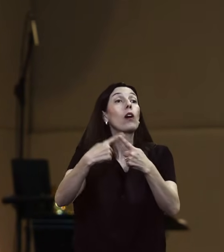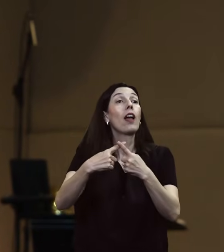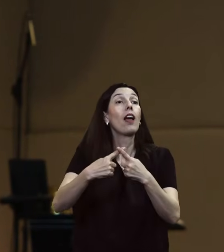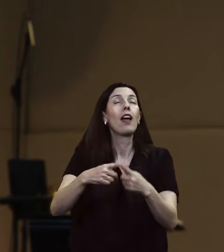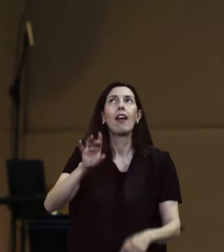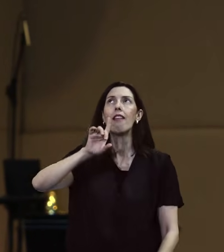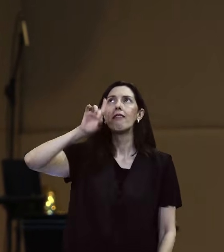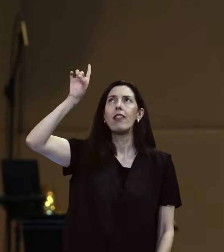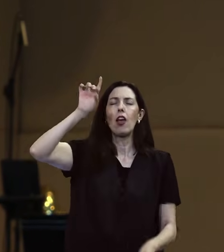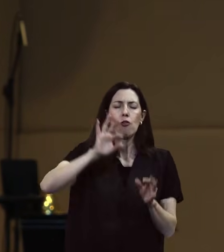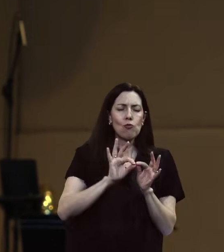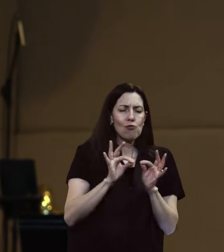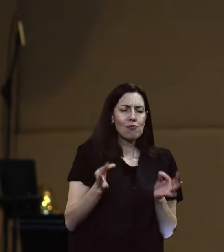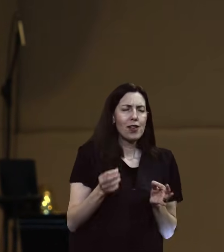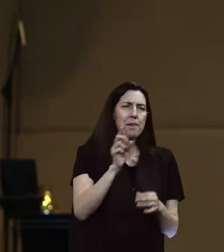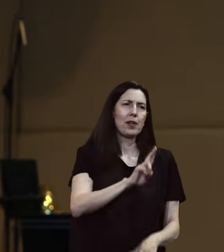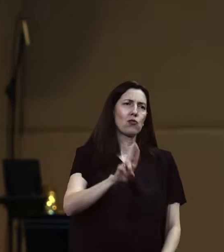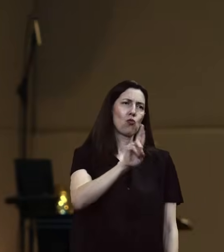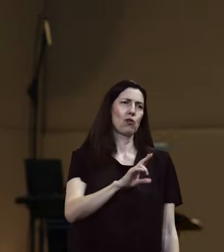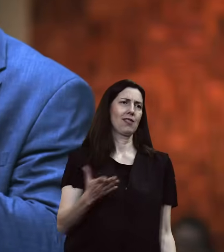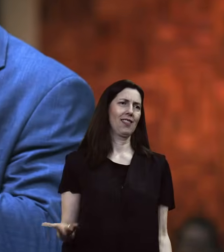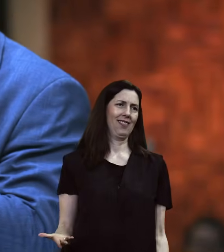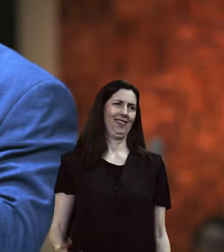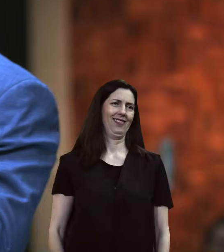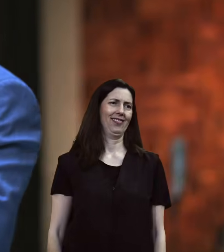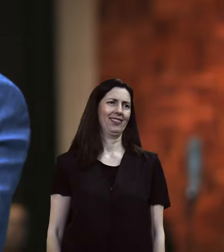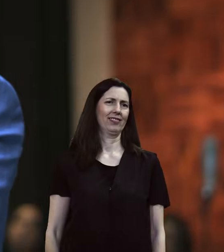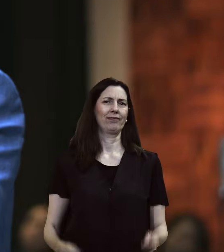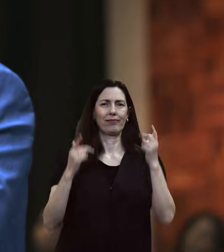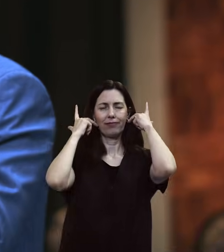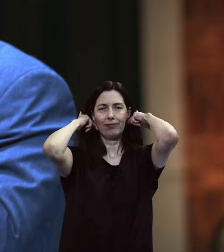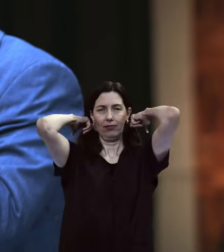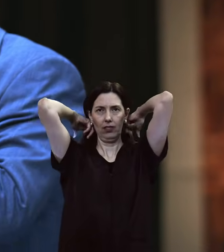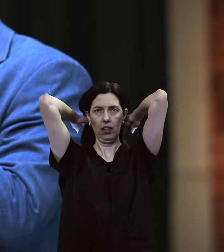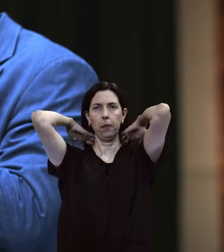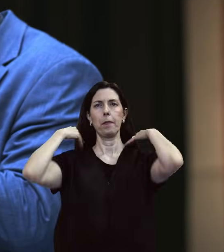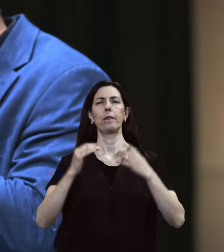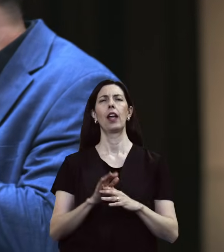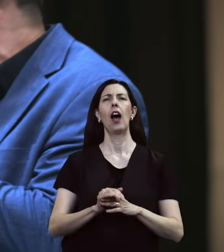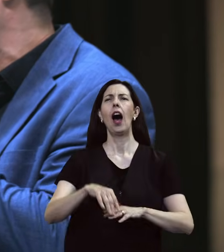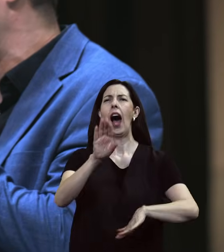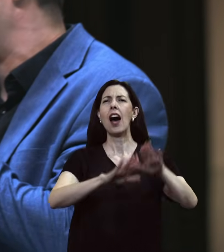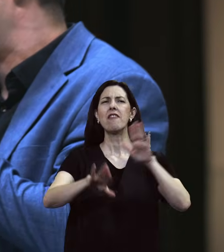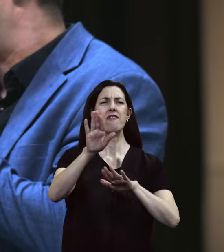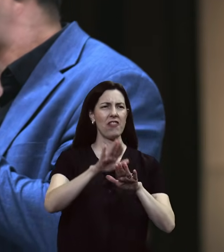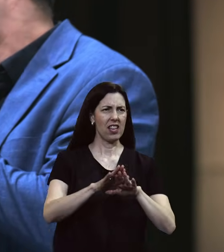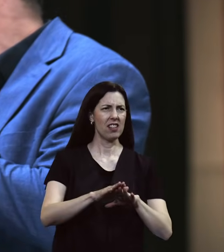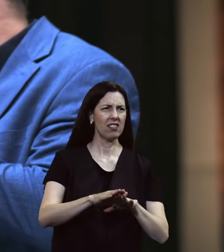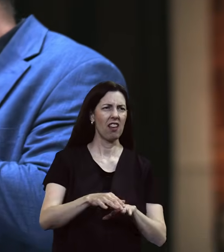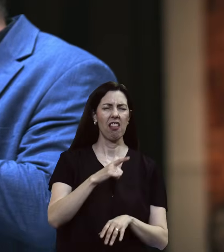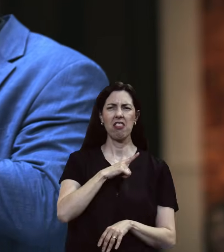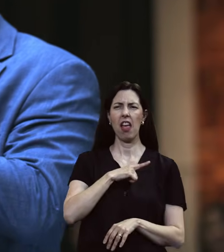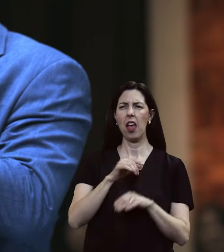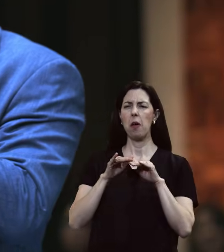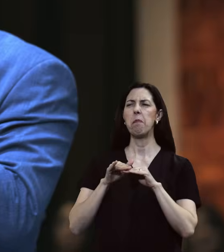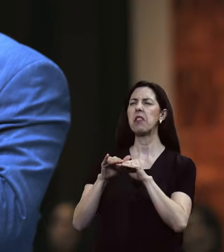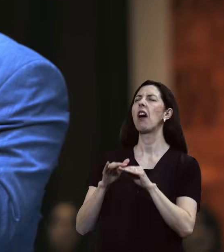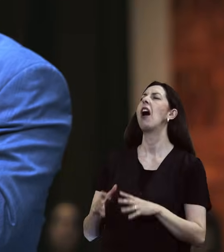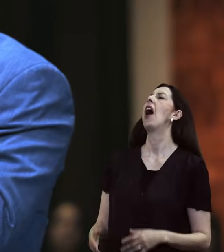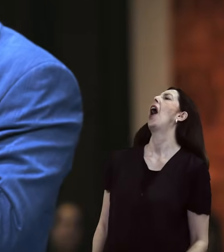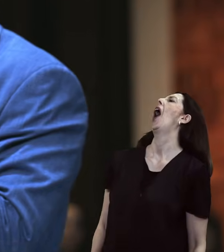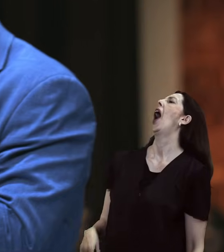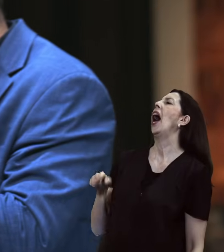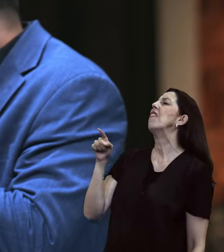gente simples. Talvez você esteja ouvindo vozes que falam, quem é você? Ah, você é um vendedor